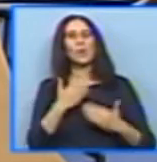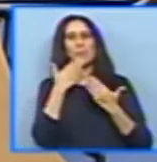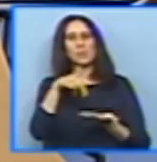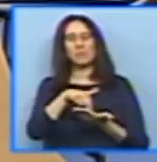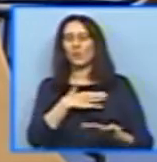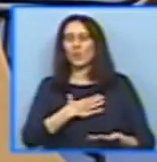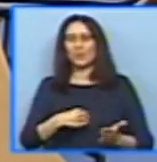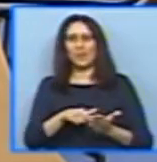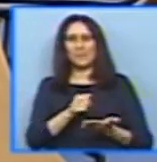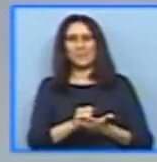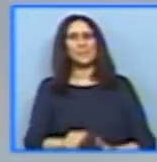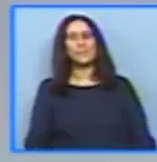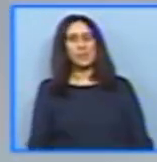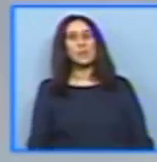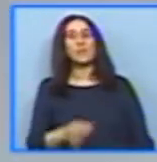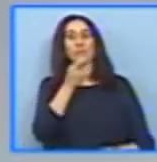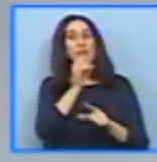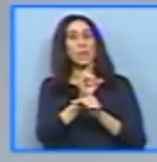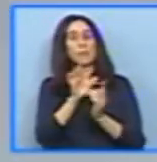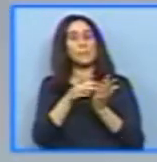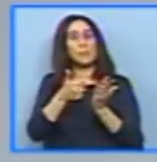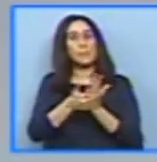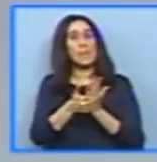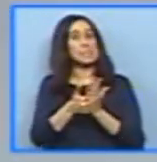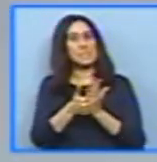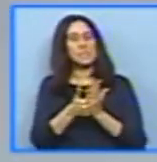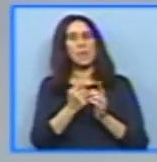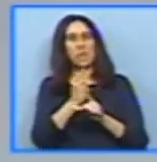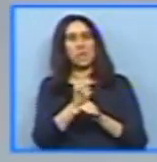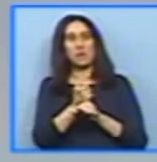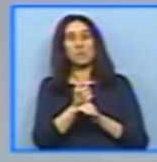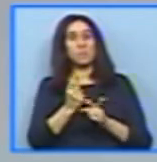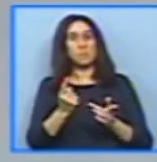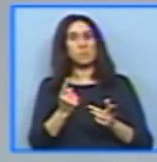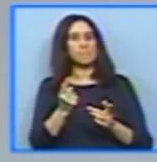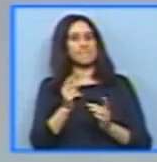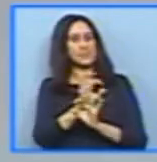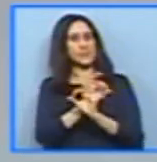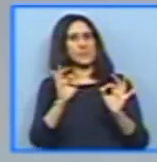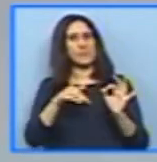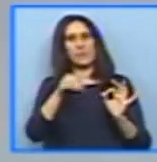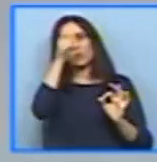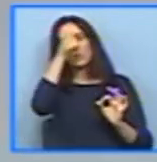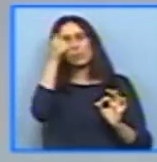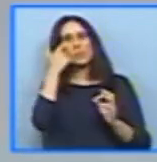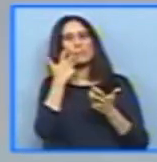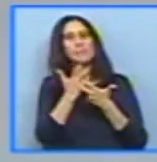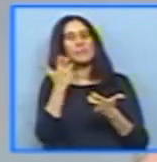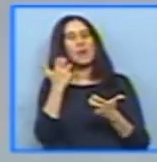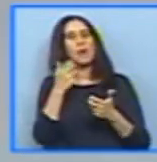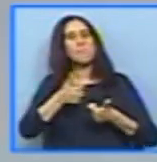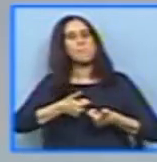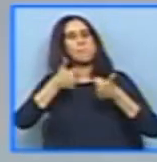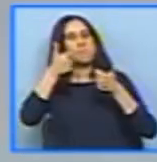um gosto. Para falarmos da Bíblia e a partir da solenidade que se assinala este domingo, que é a